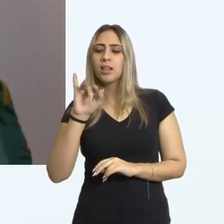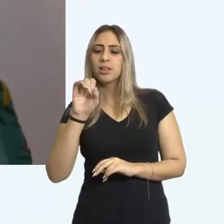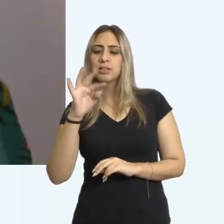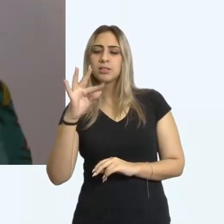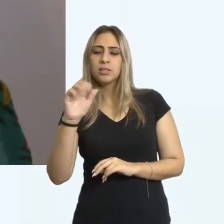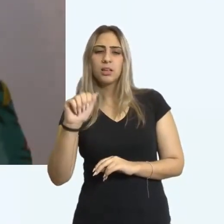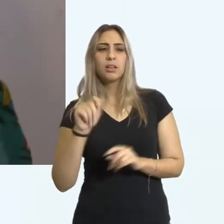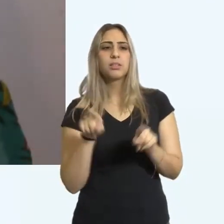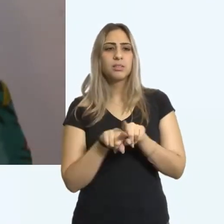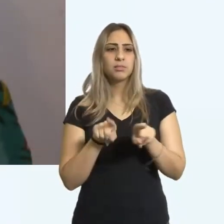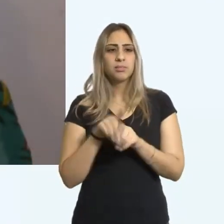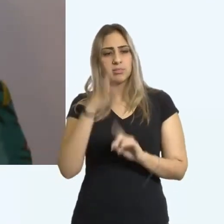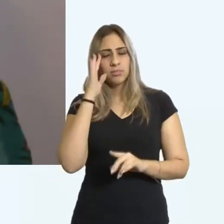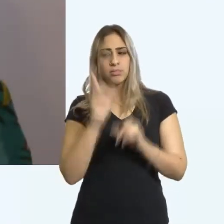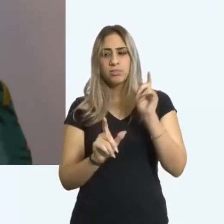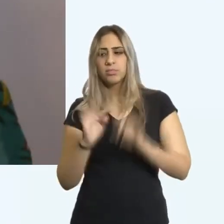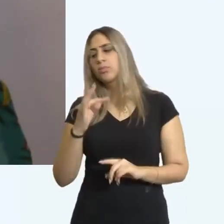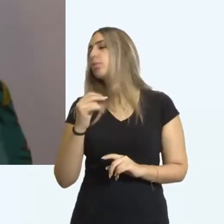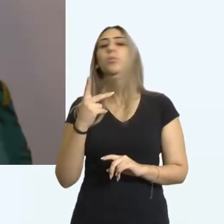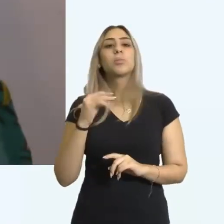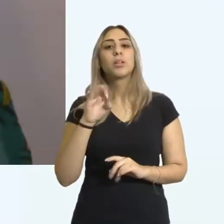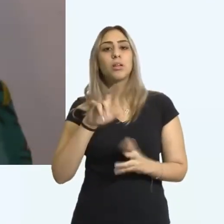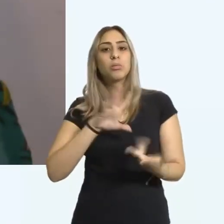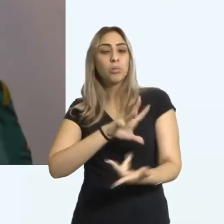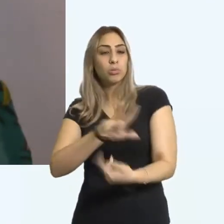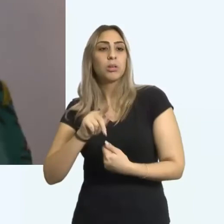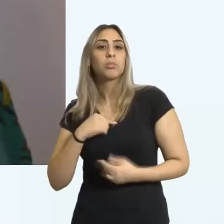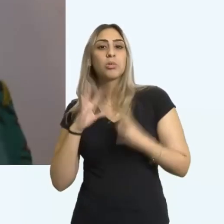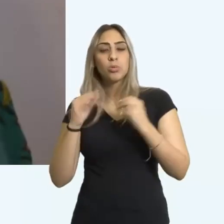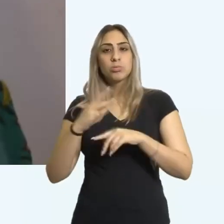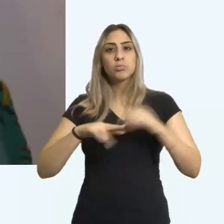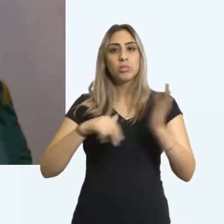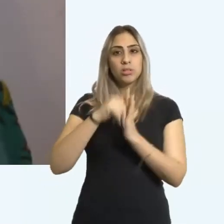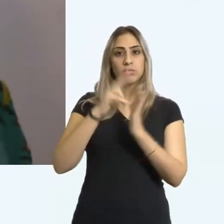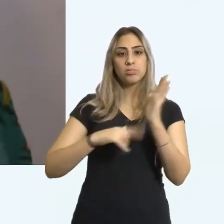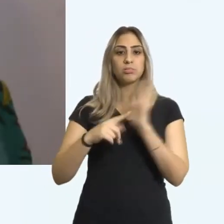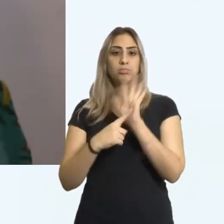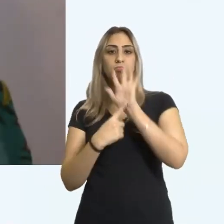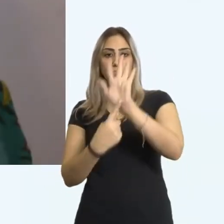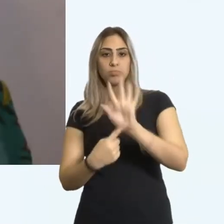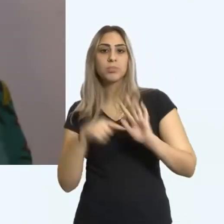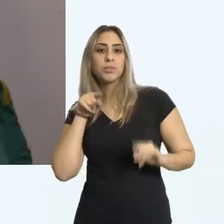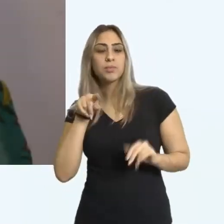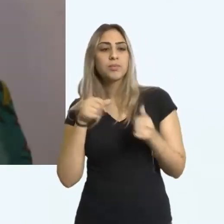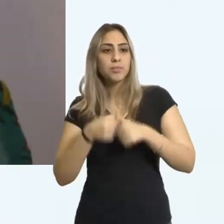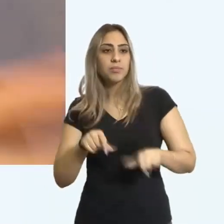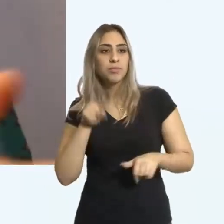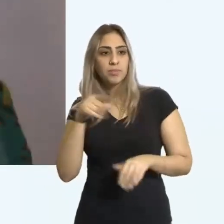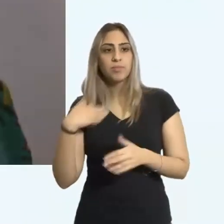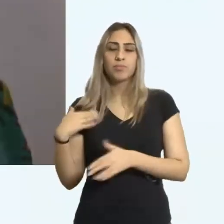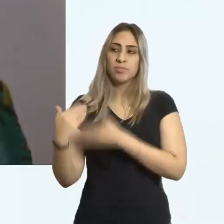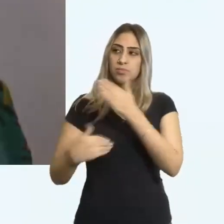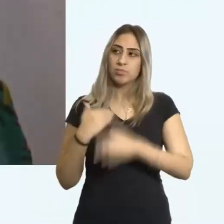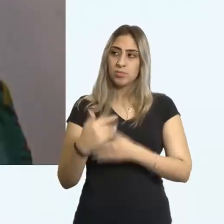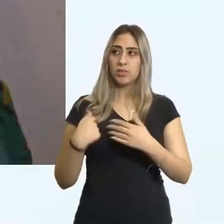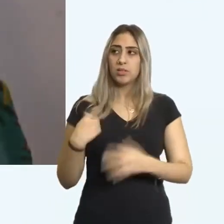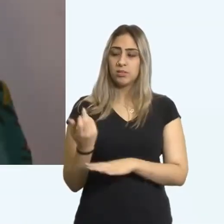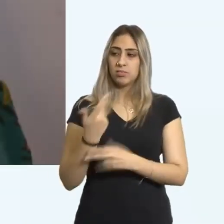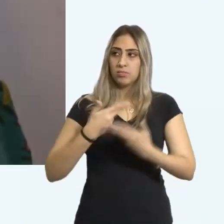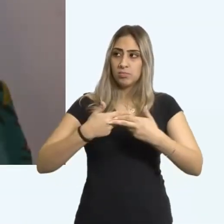pelo disco Tropicália que existência os artistas e conduziram essa driblar a